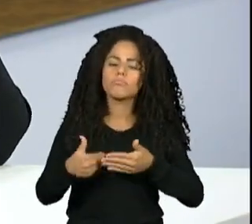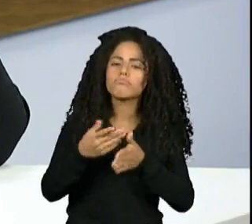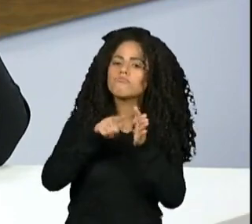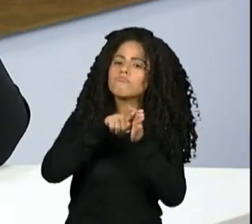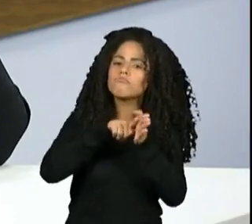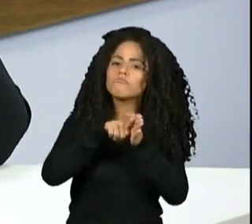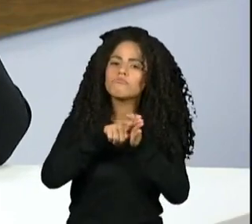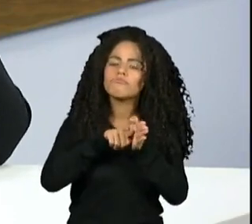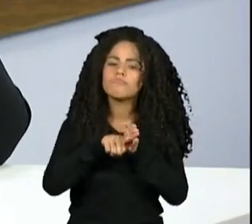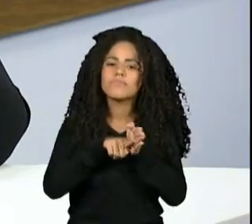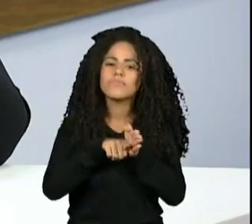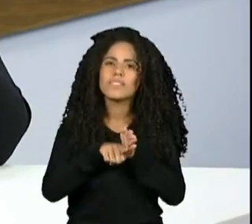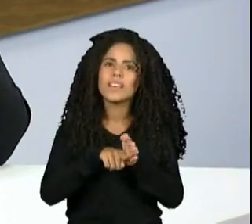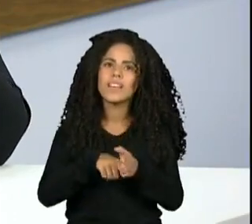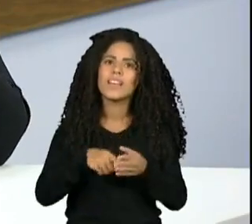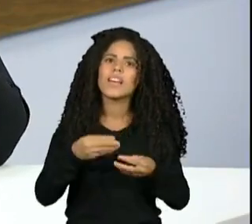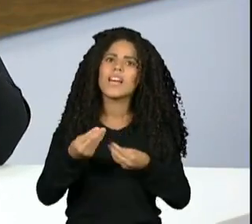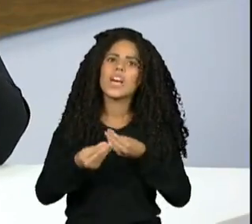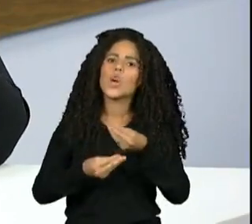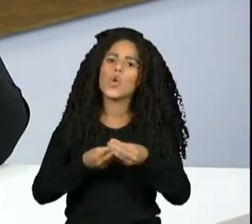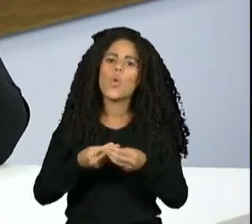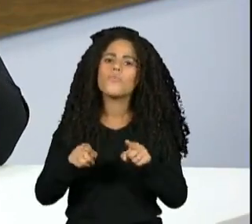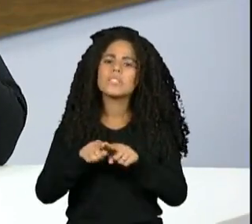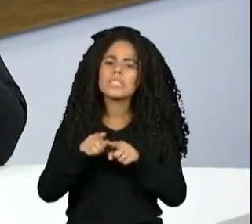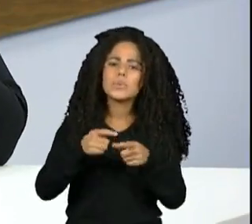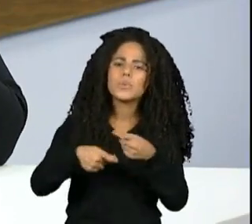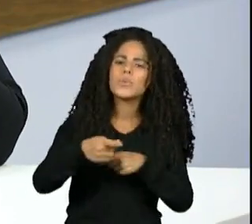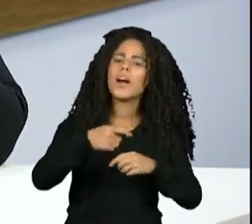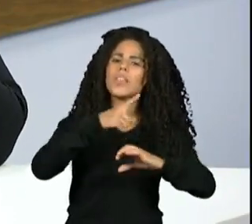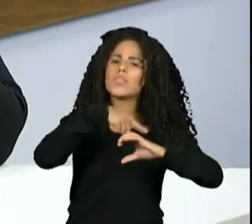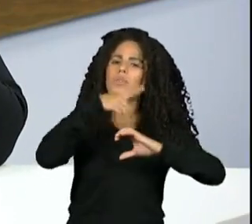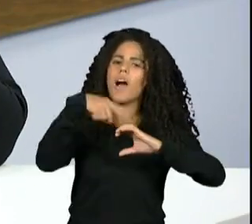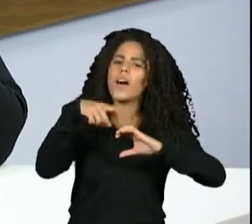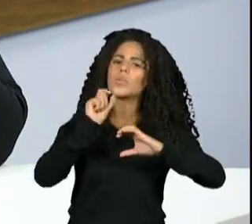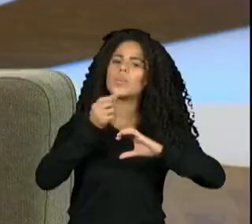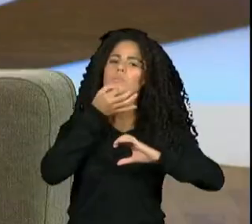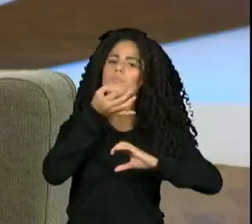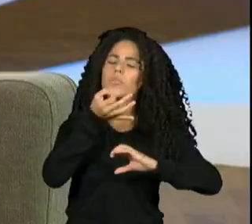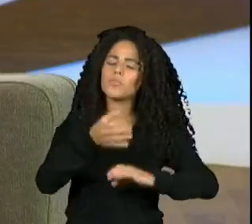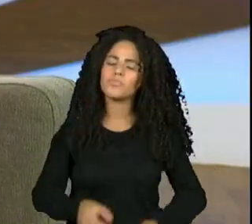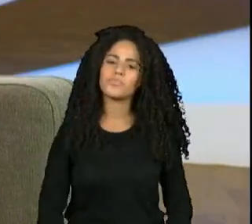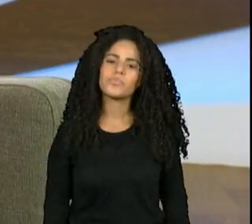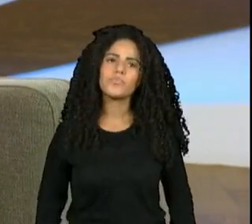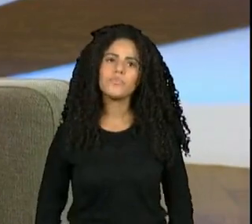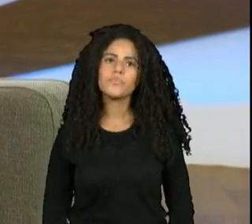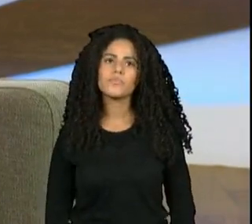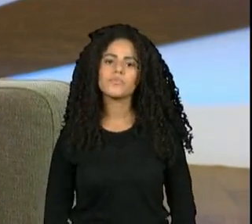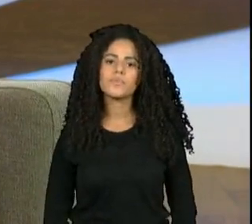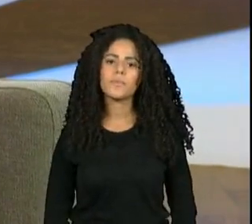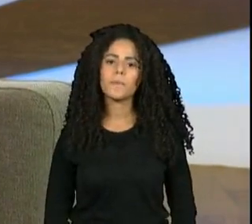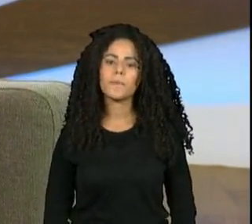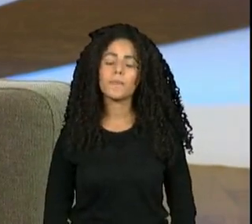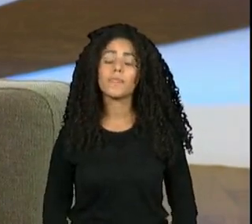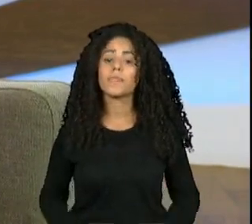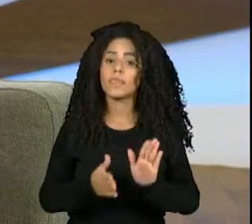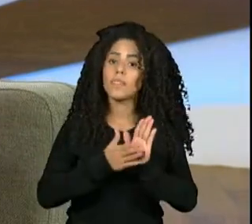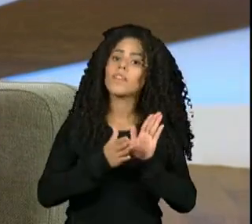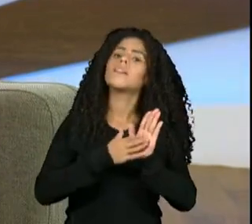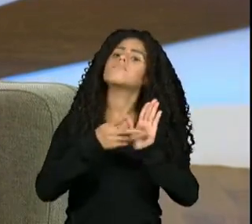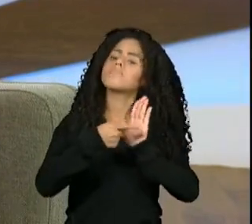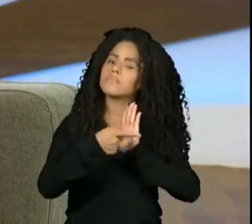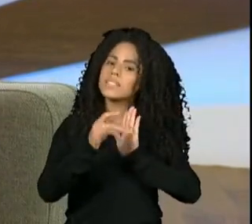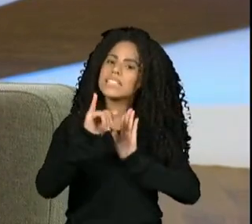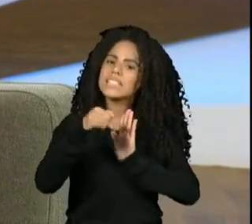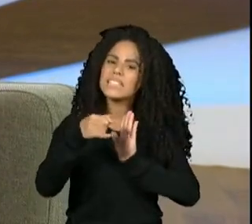pesquisa e também queria saber como é que você vê aí o financiamento da ciência nos próximos anos. Então, esse projeto a gente começou